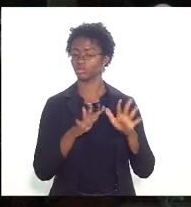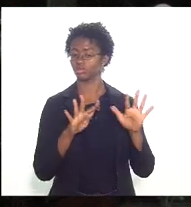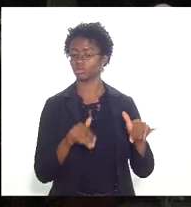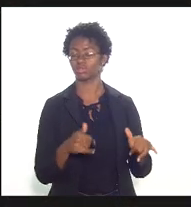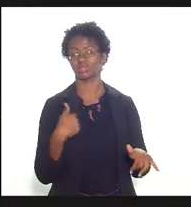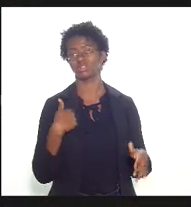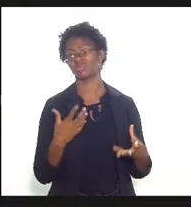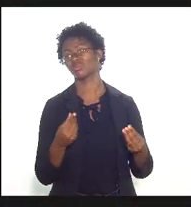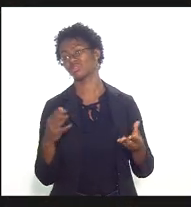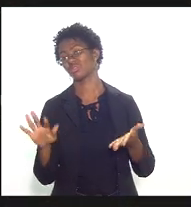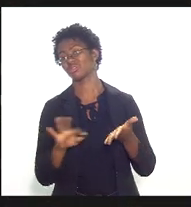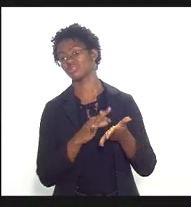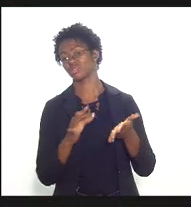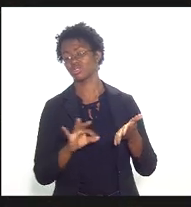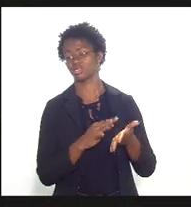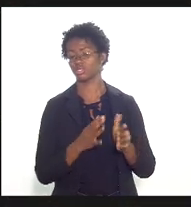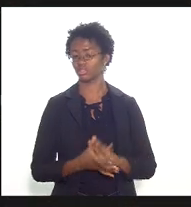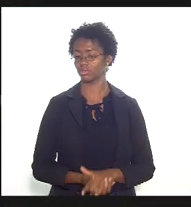muitos inscritos